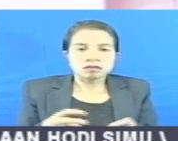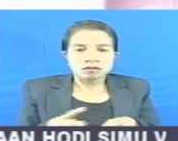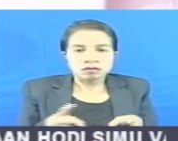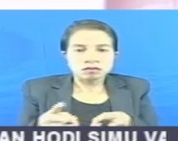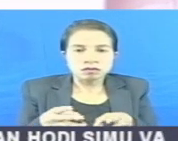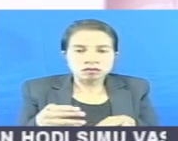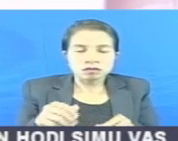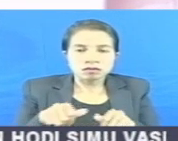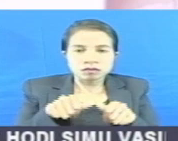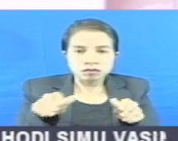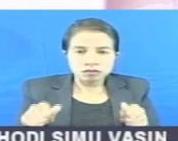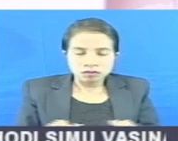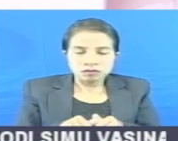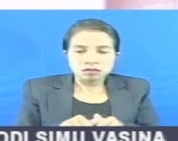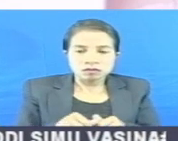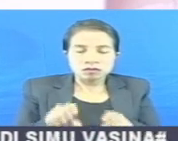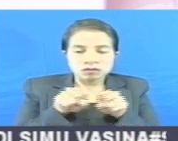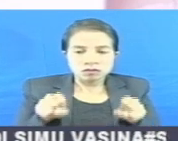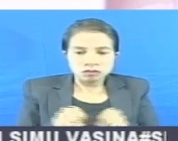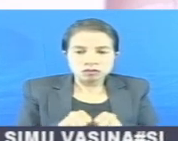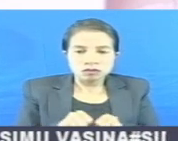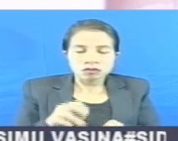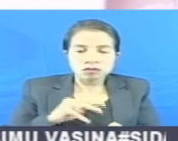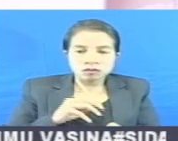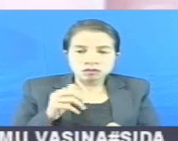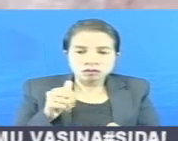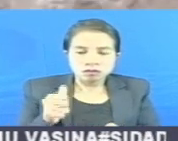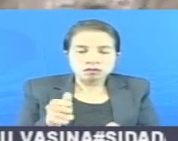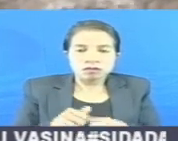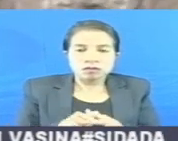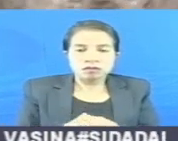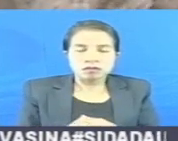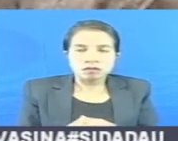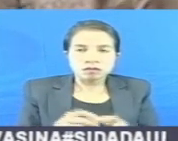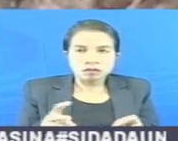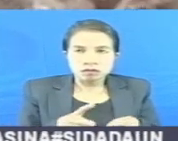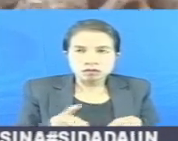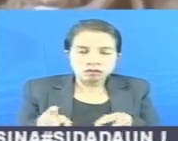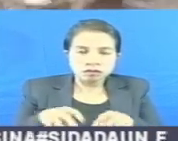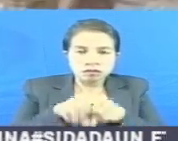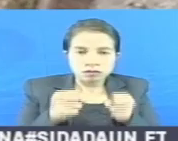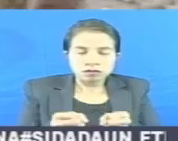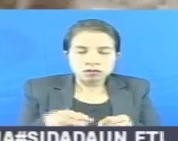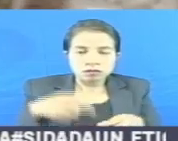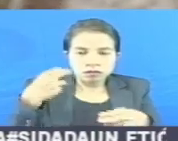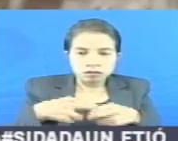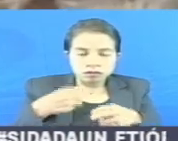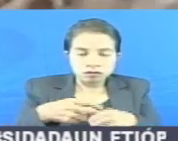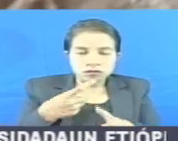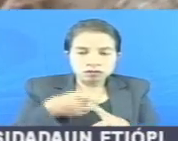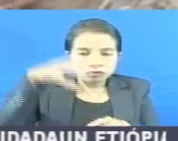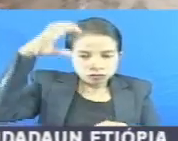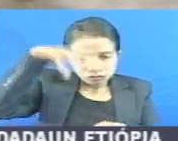localiza e aldeia Anahun, suku Odomau, Postu Maliana. Estrada na Bekotu também impacto Husi